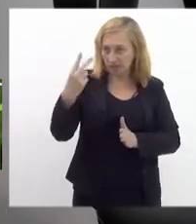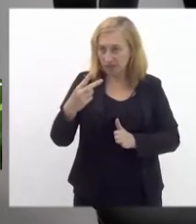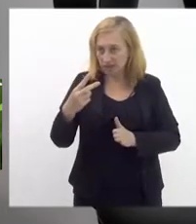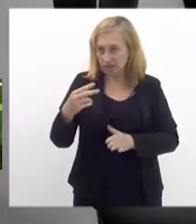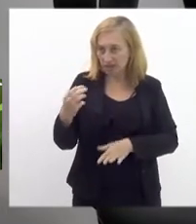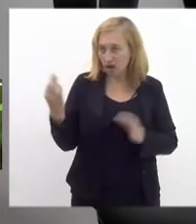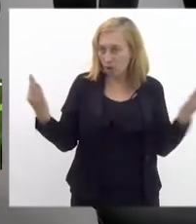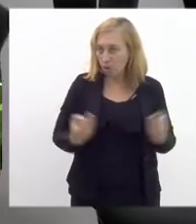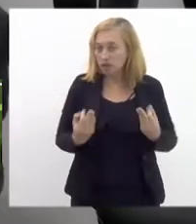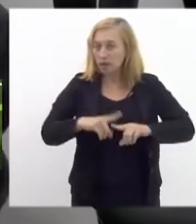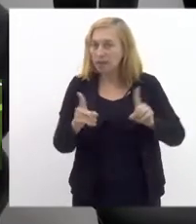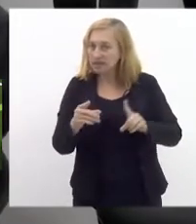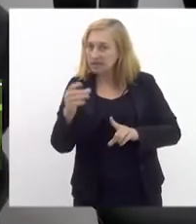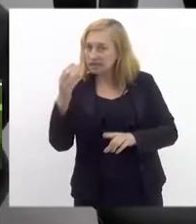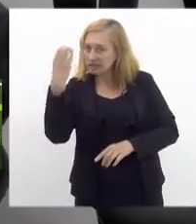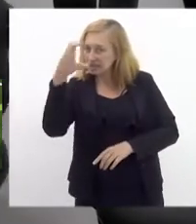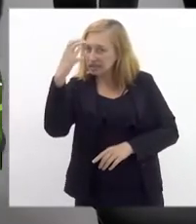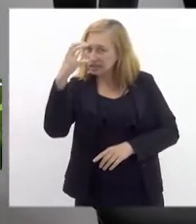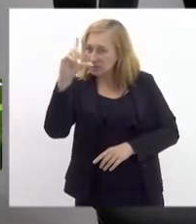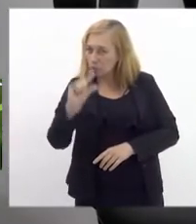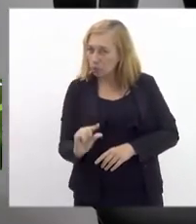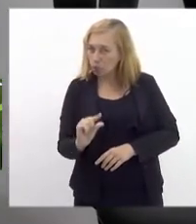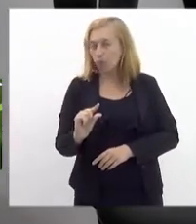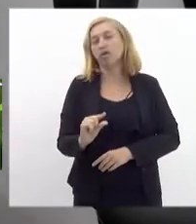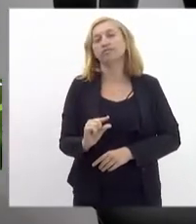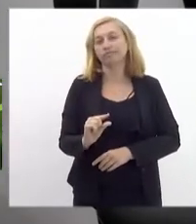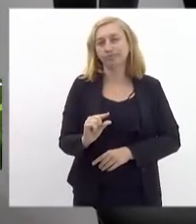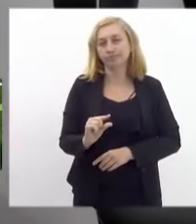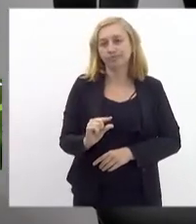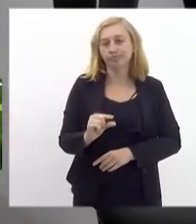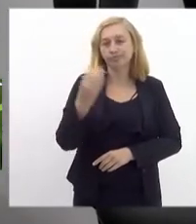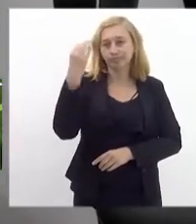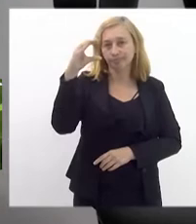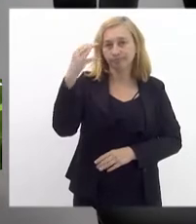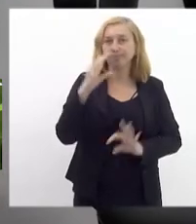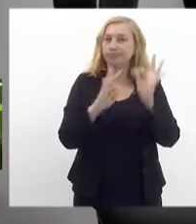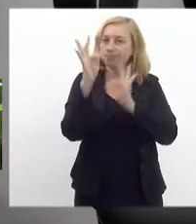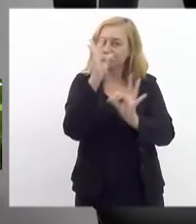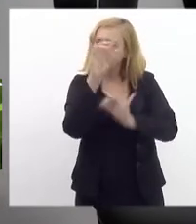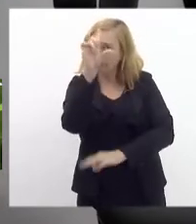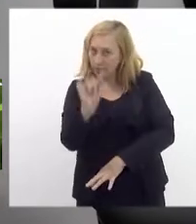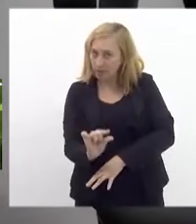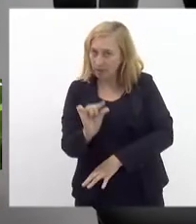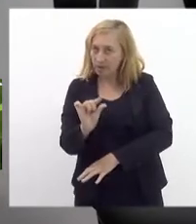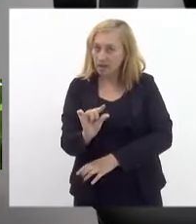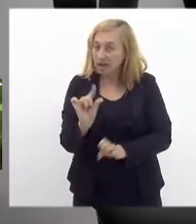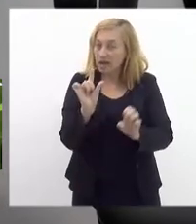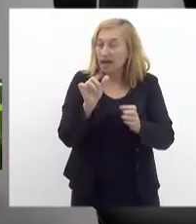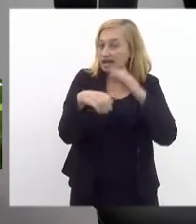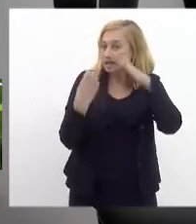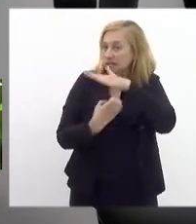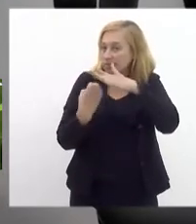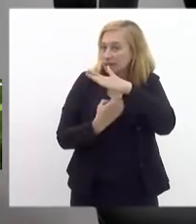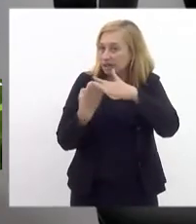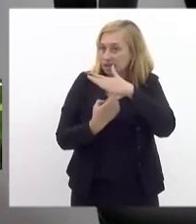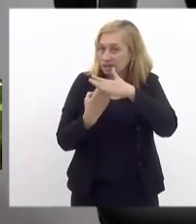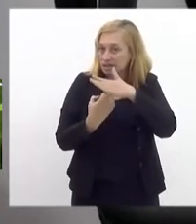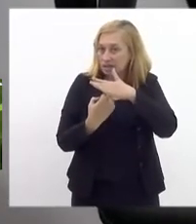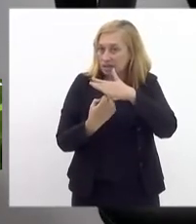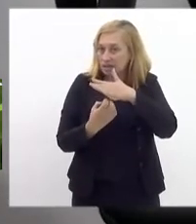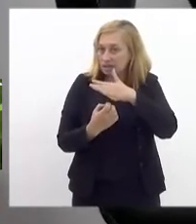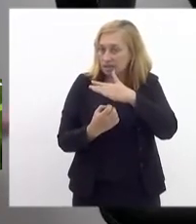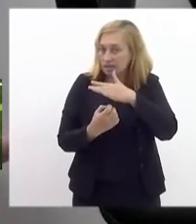parte de ciência tem muito menos. A parte de tecnologia também bem menos. Também as empresas aparecem 100 vezes,